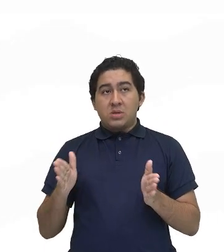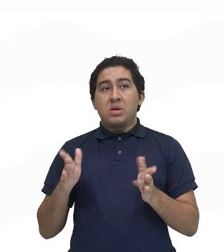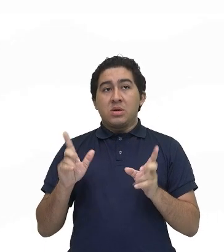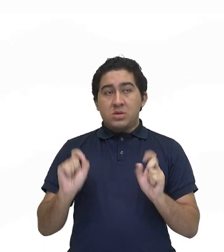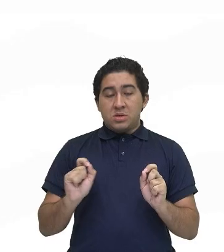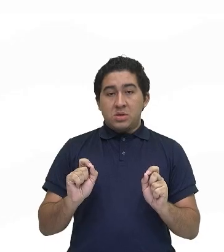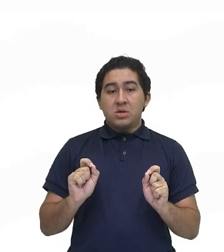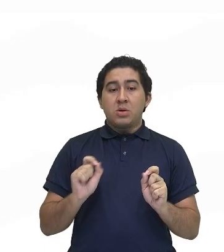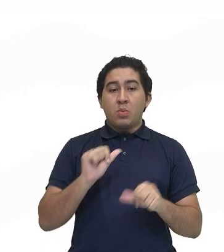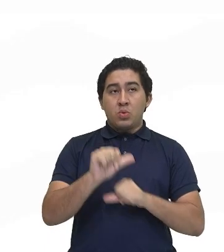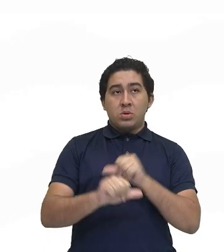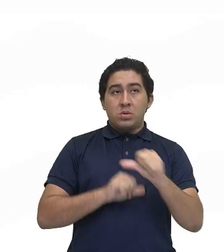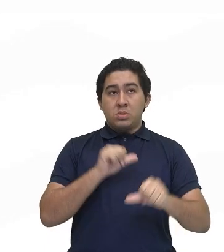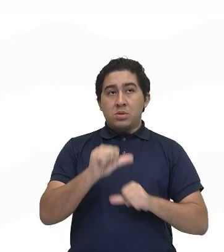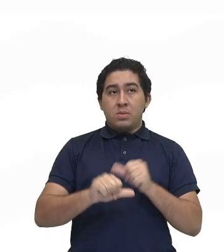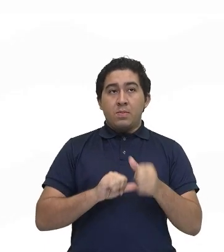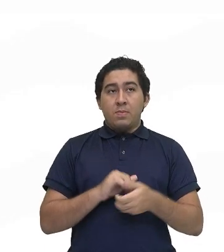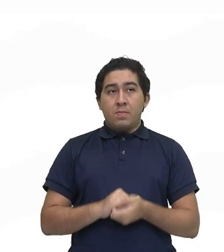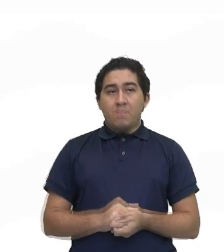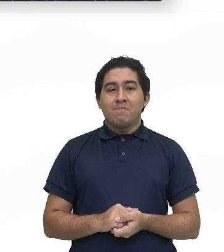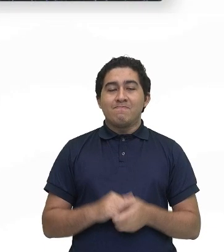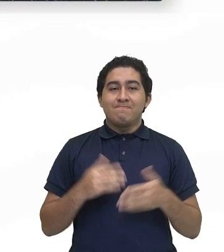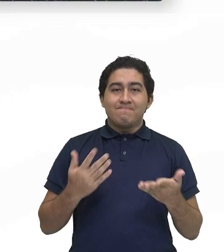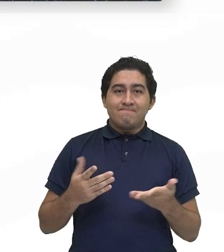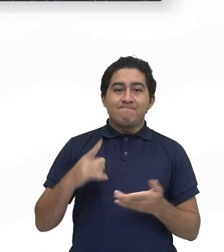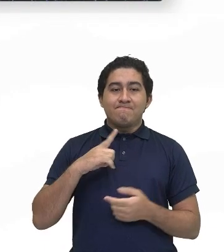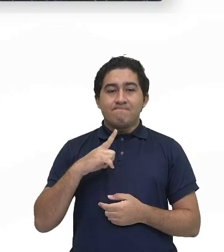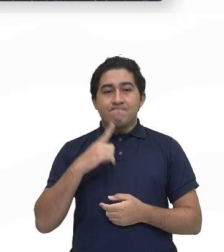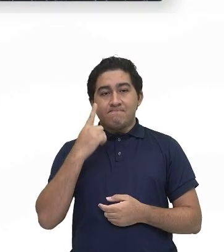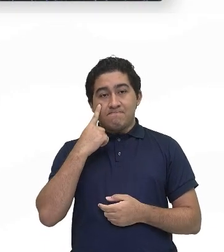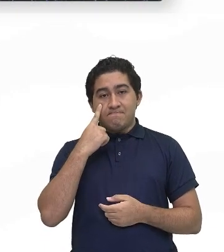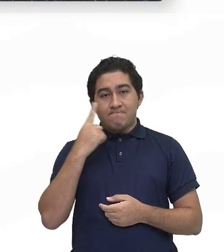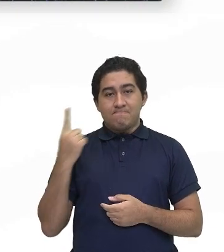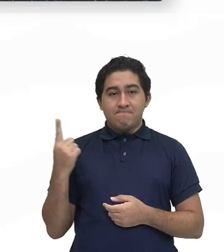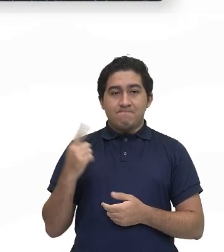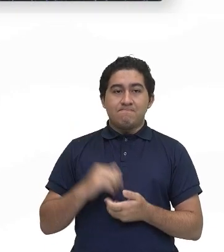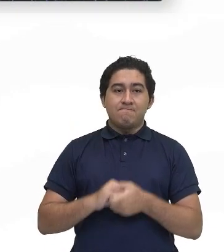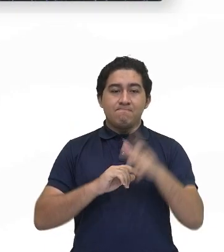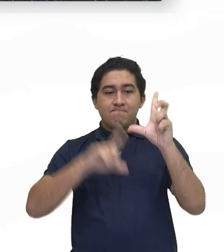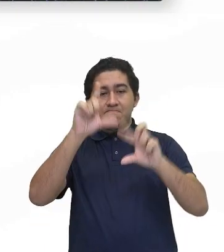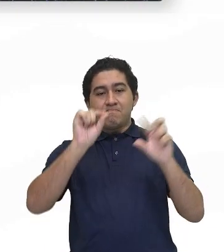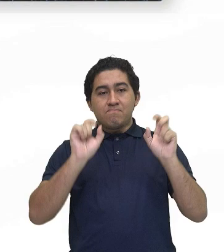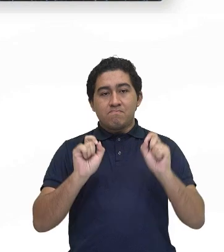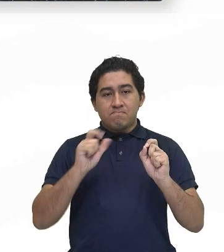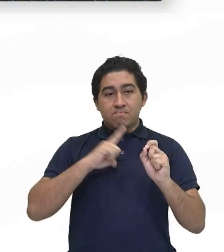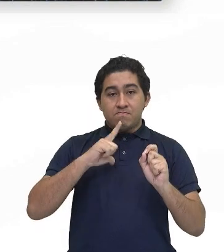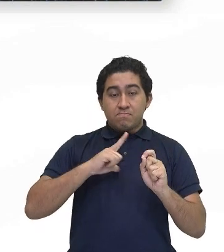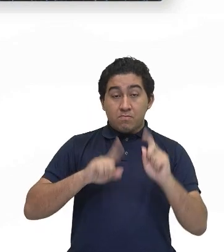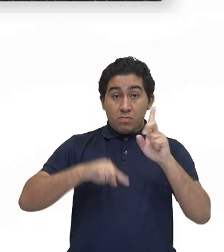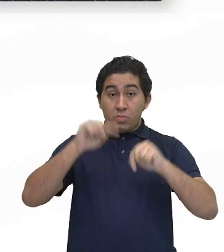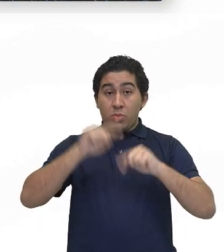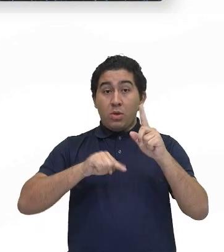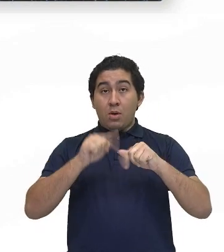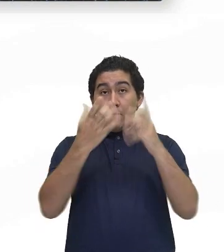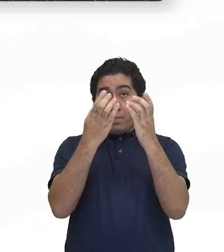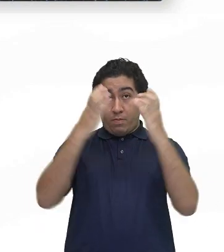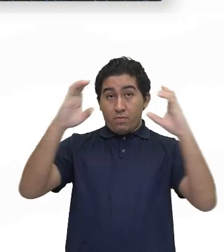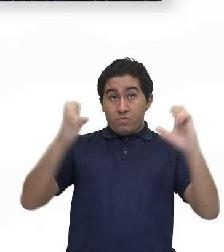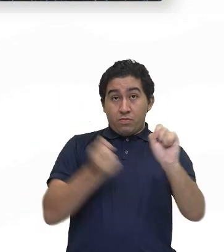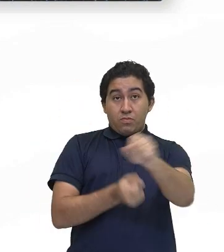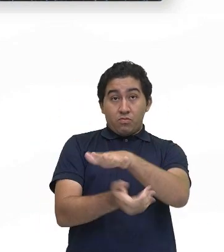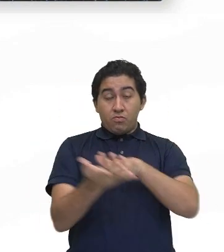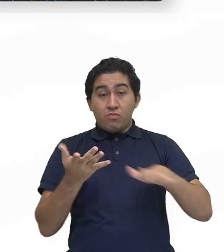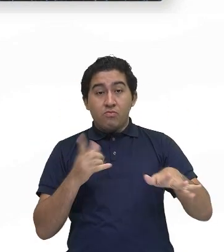de mudança. Daí você tem aqui, ó, as estrelas são corpos celestes que estão em